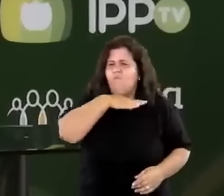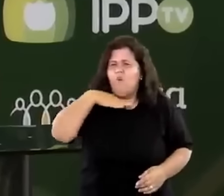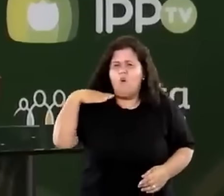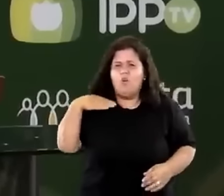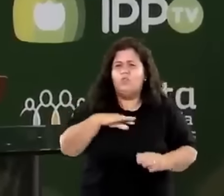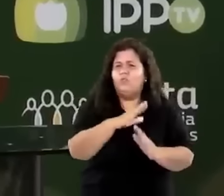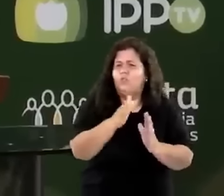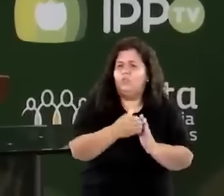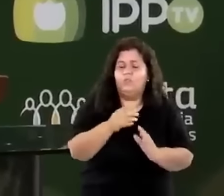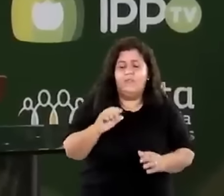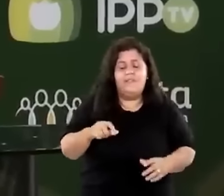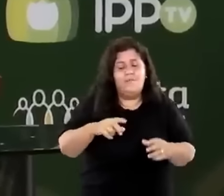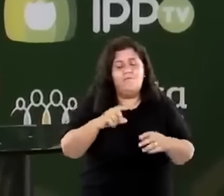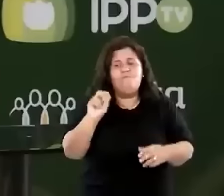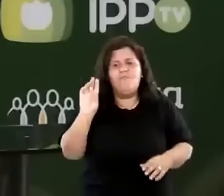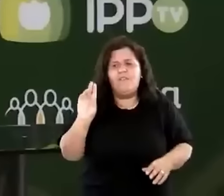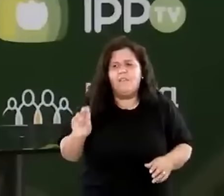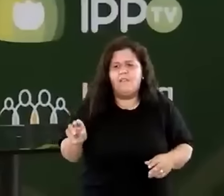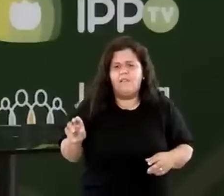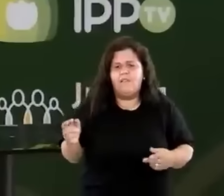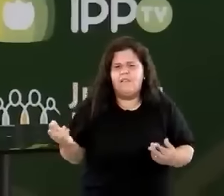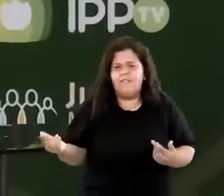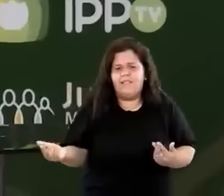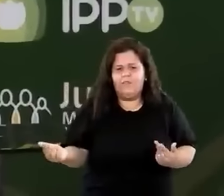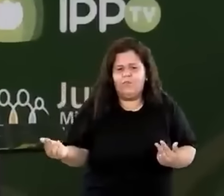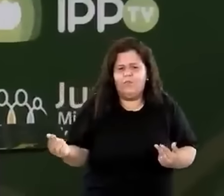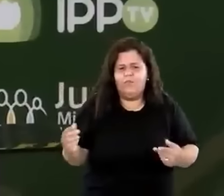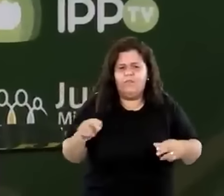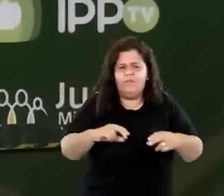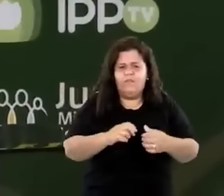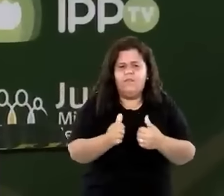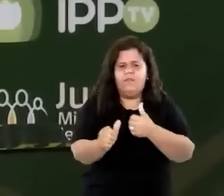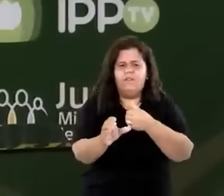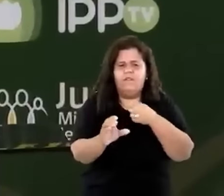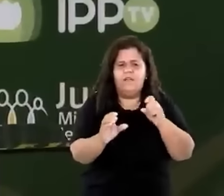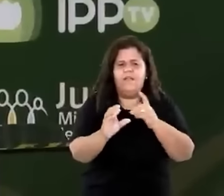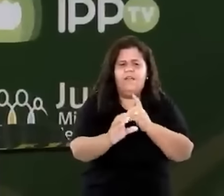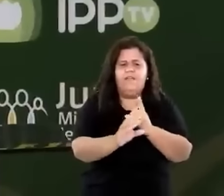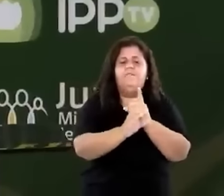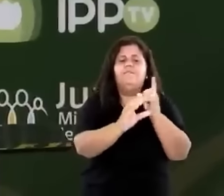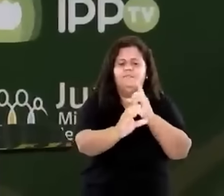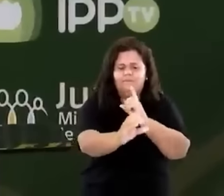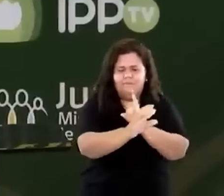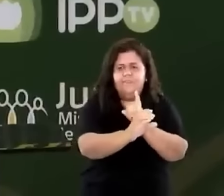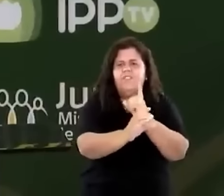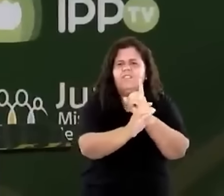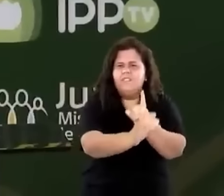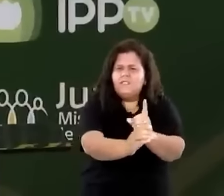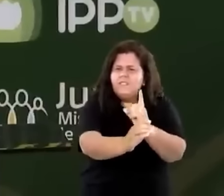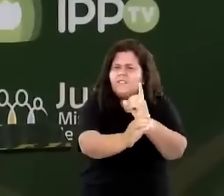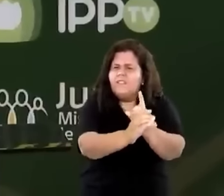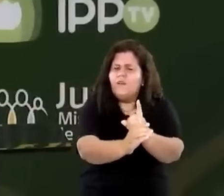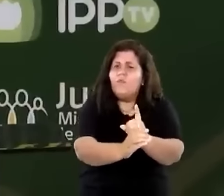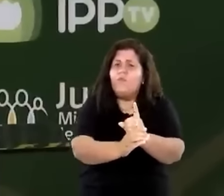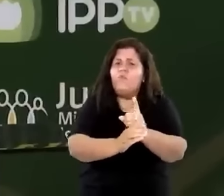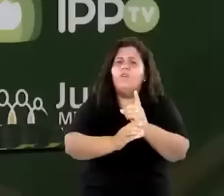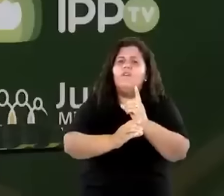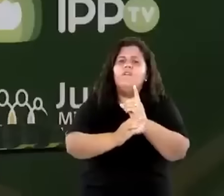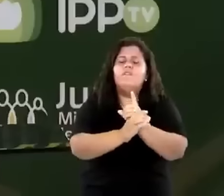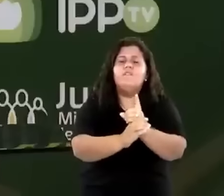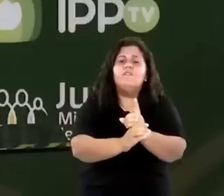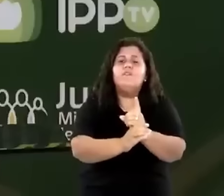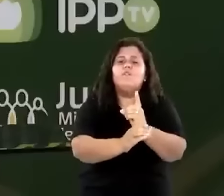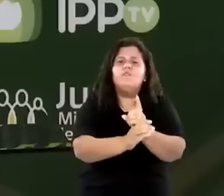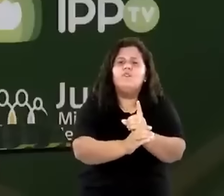João todos eles mortos pelo viés do martírio João já idade avançada sendo o pastor em